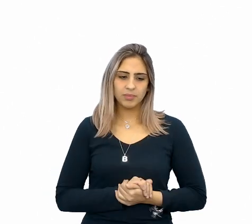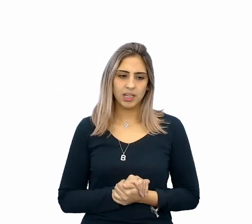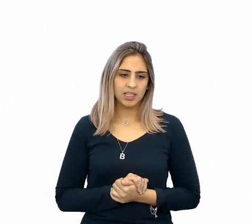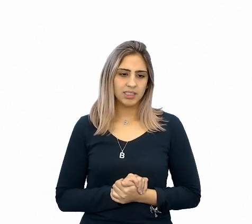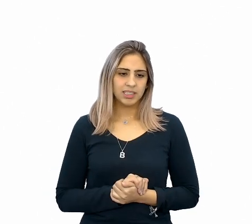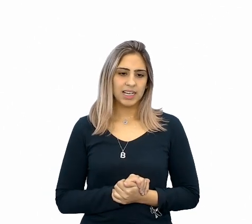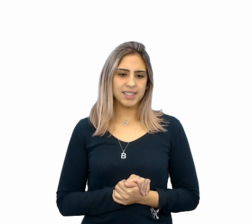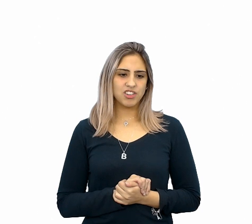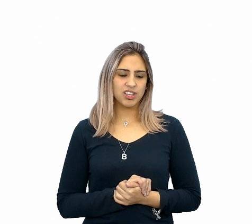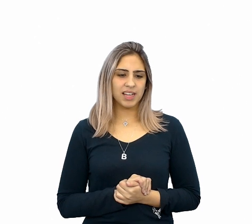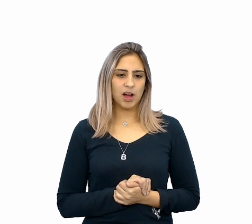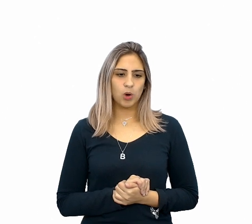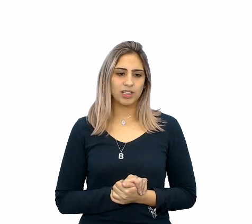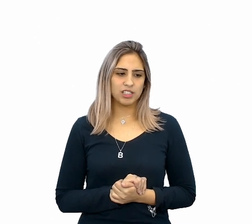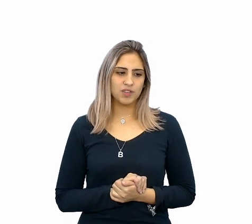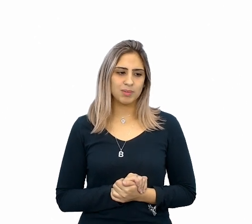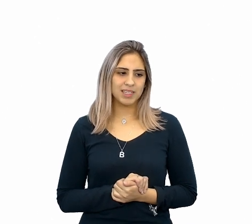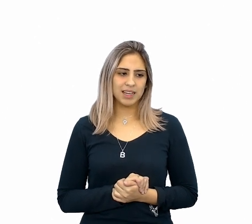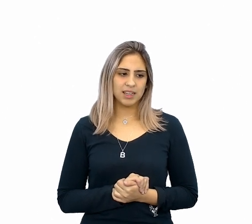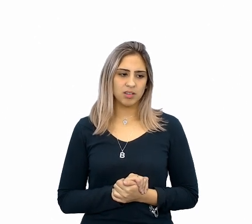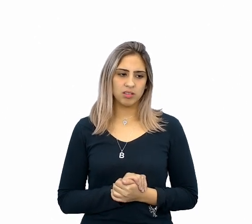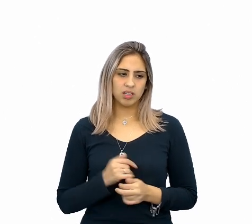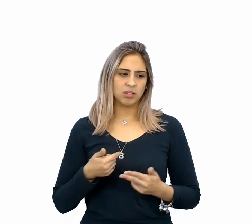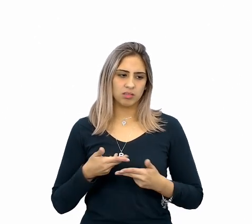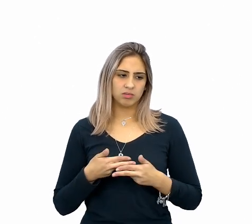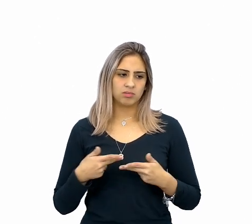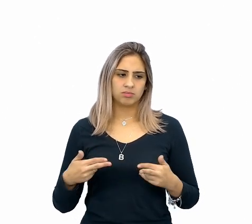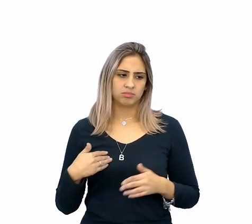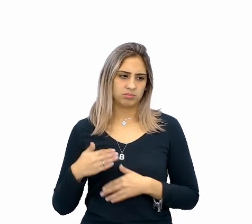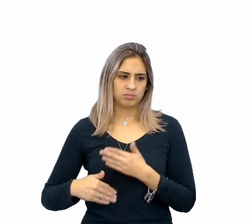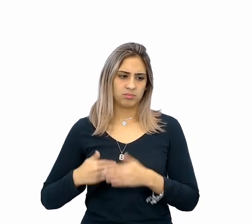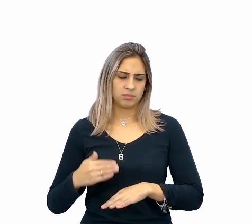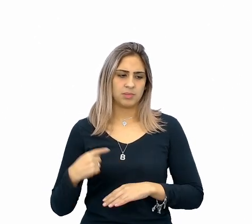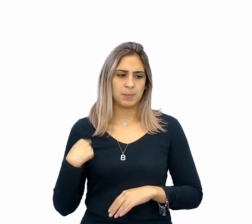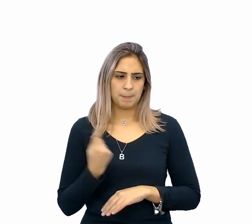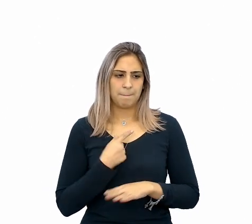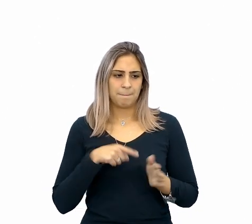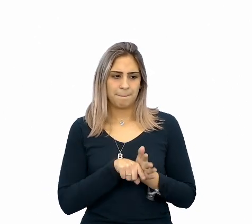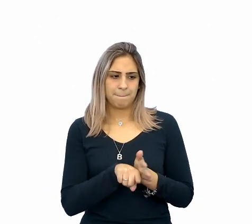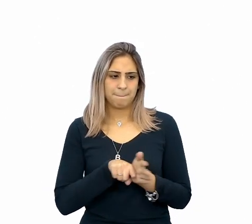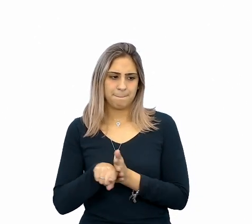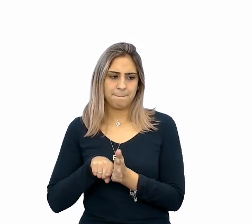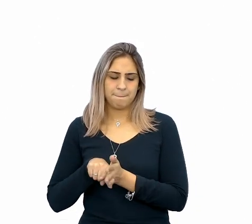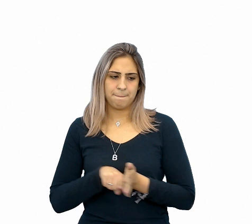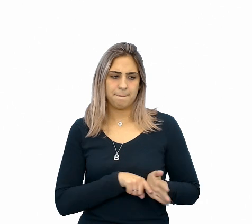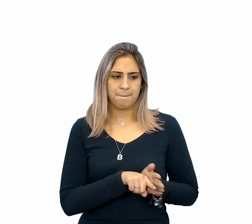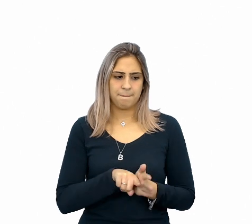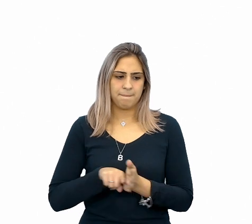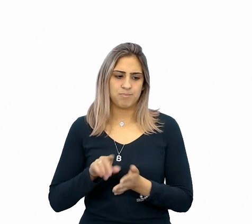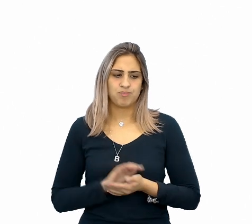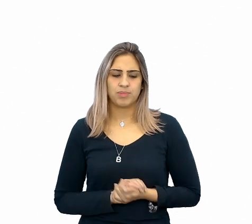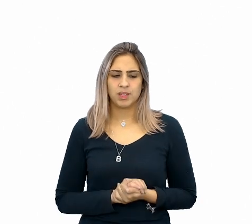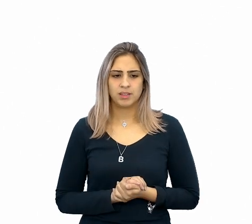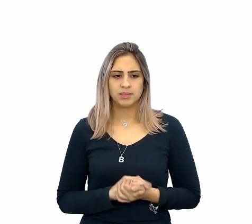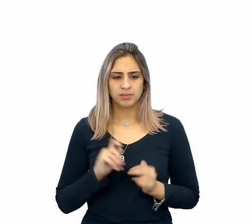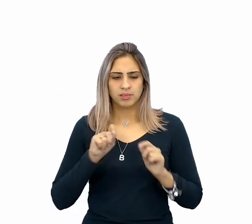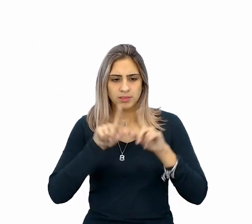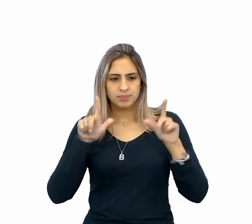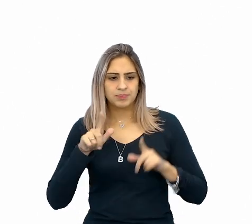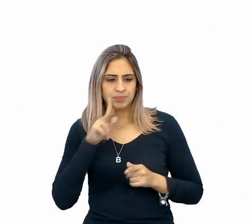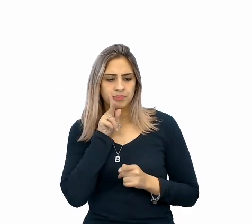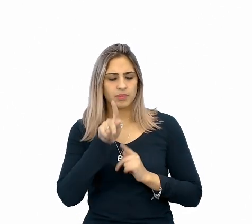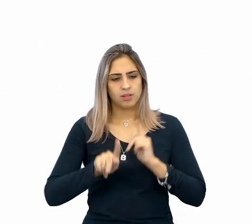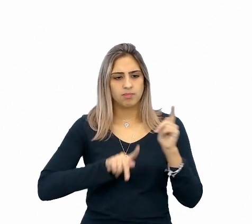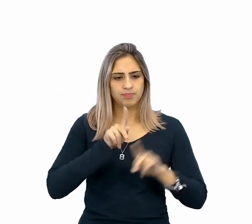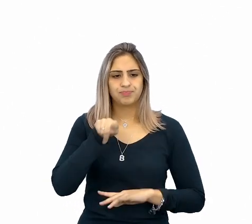se aproximarem das convenções ortográficas. Então, nós vamos explorar o repertório de cantigas e quadrinhas populares